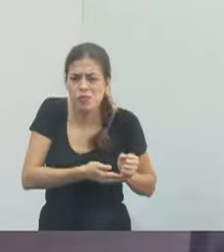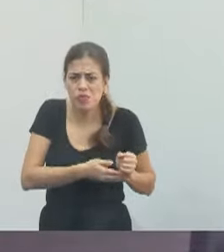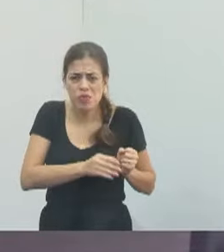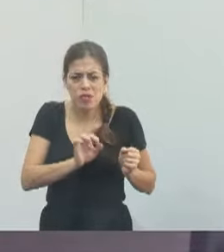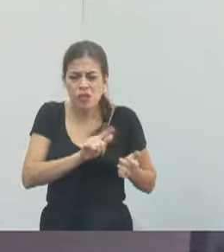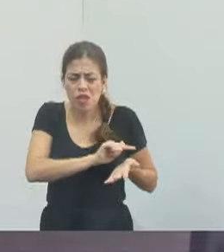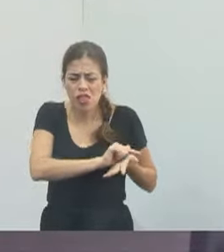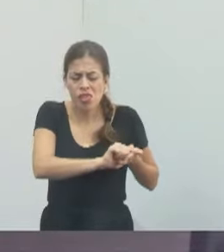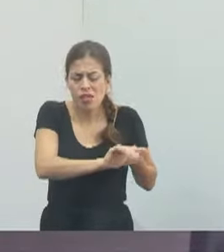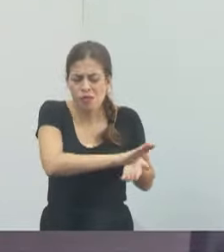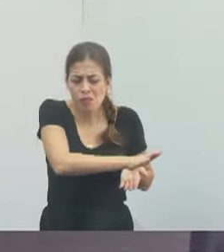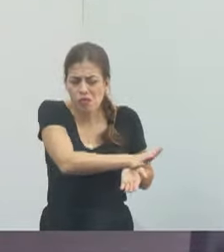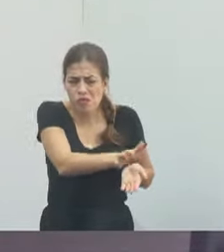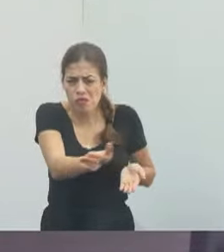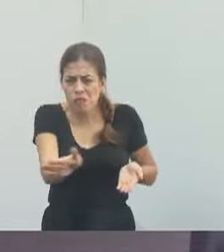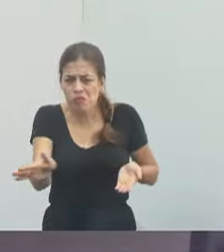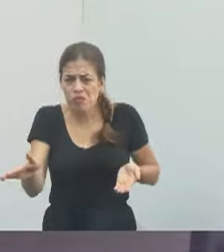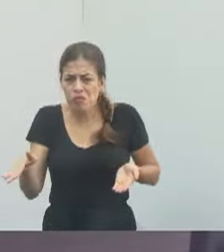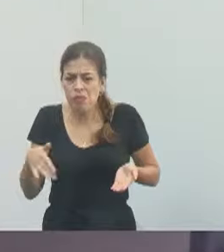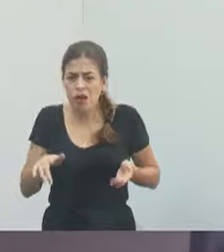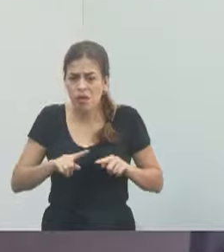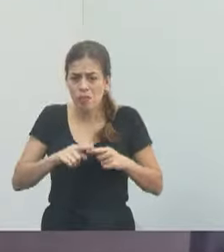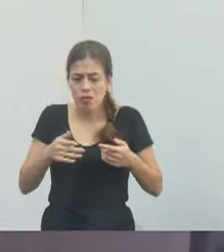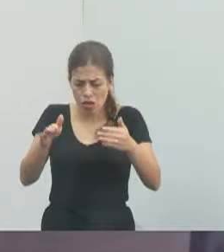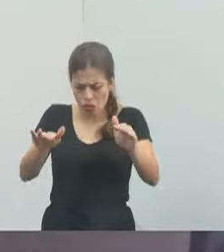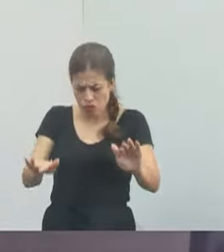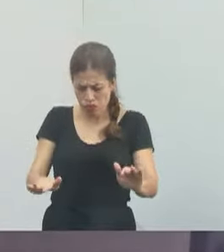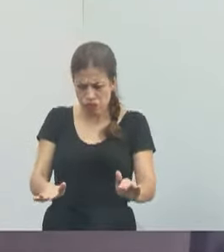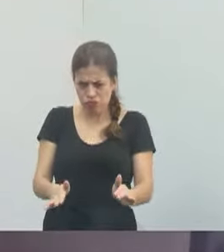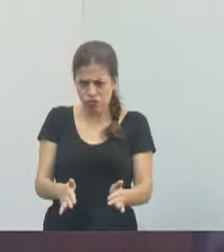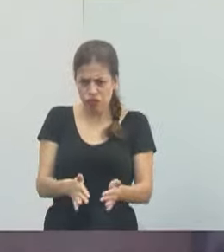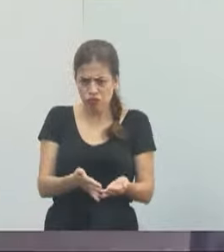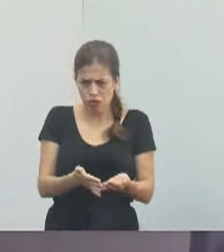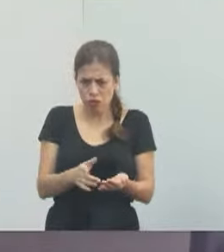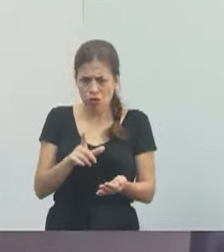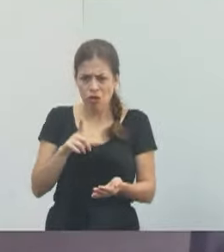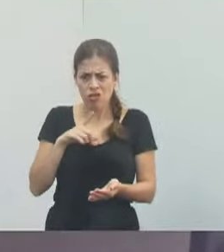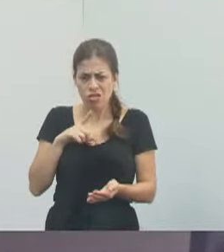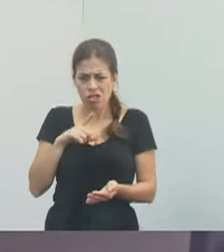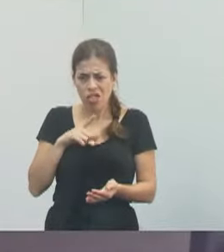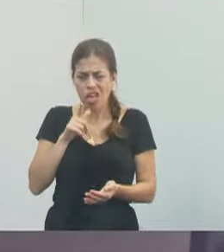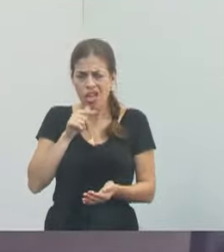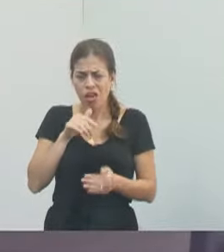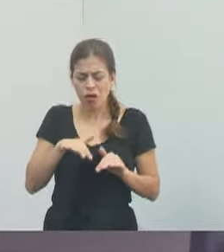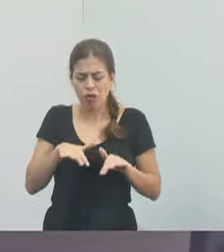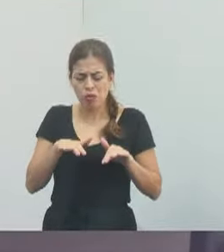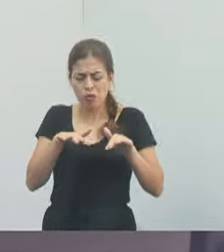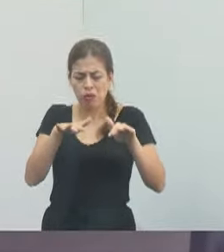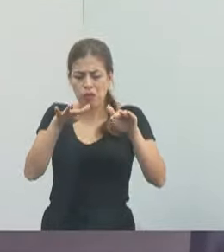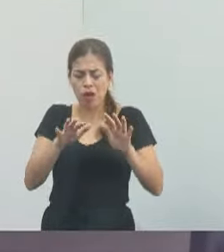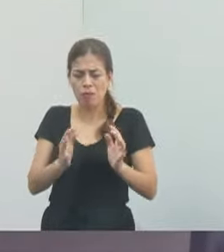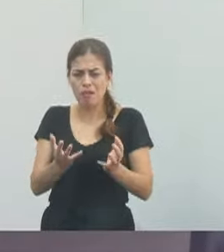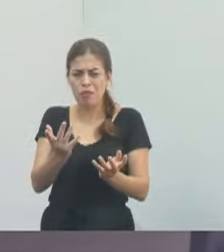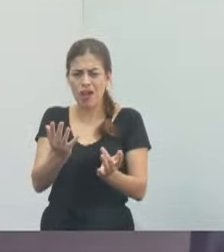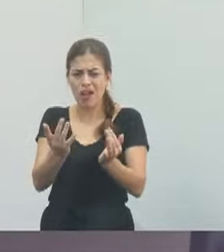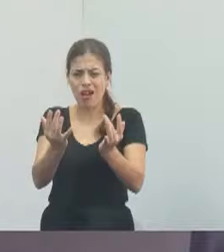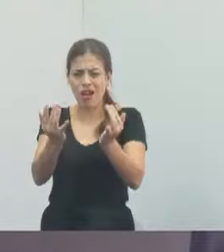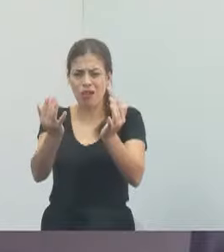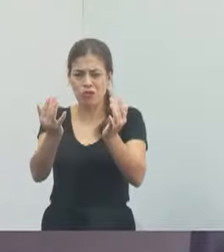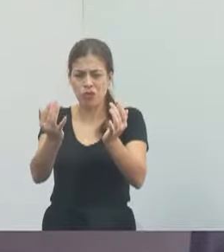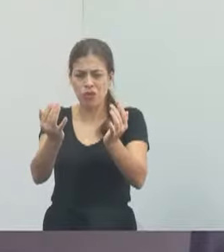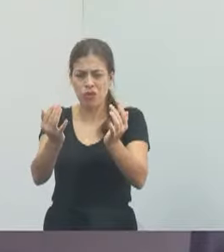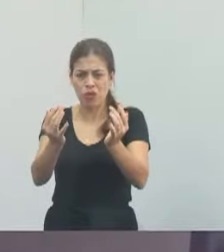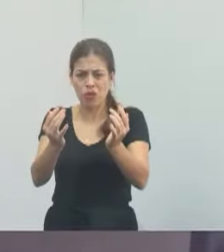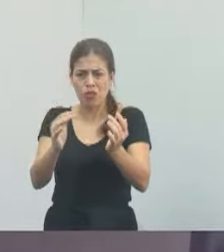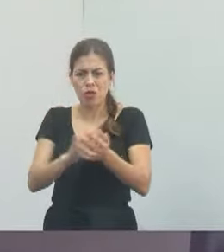a parte externa praticamente do Piscinão e o interior do Piscinão aonde acumula água está tomado pelo Mato está tomada por